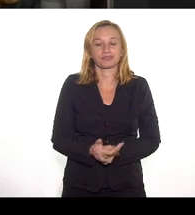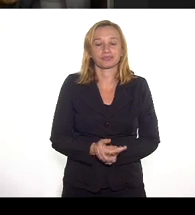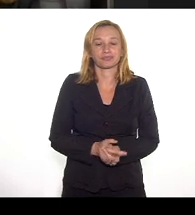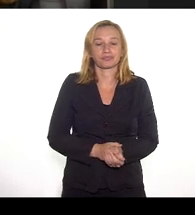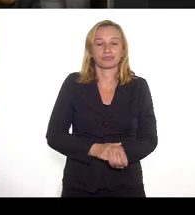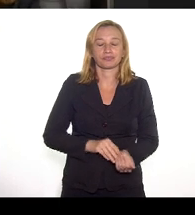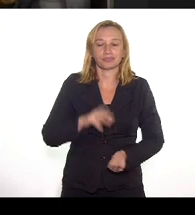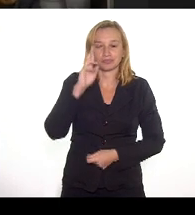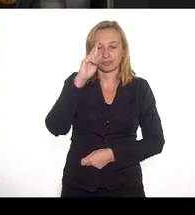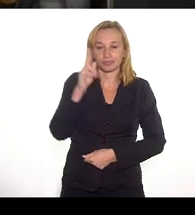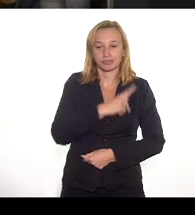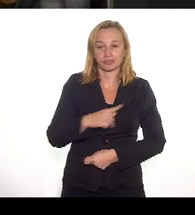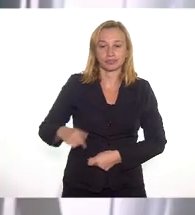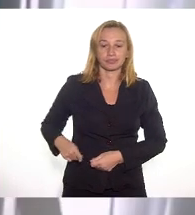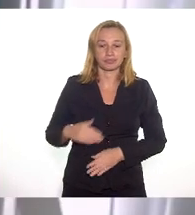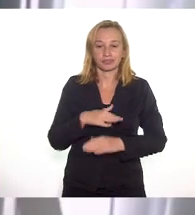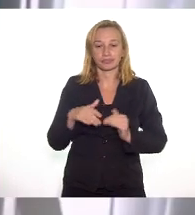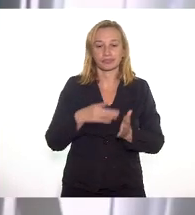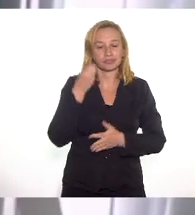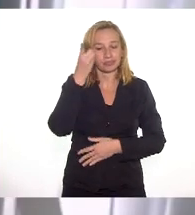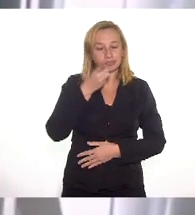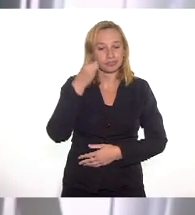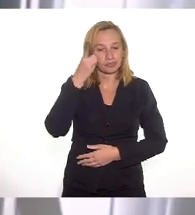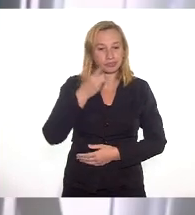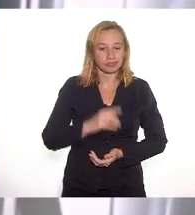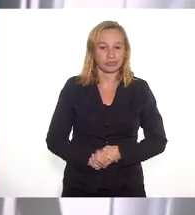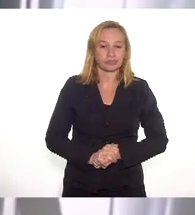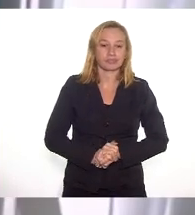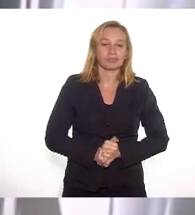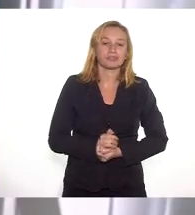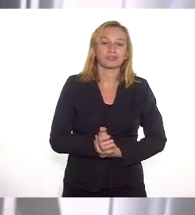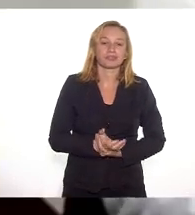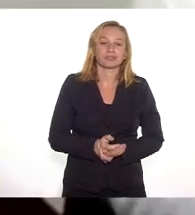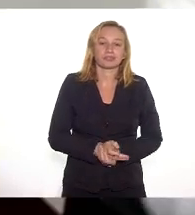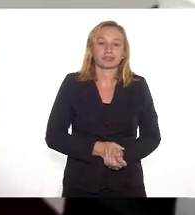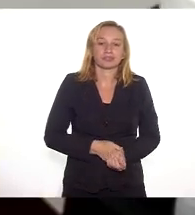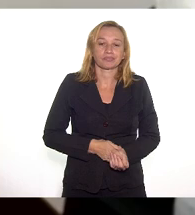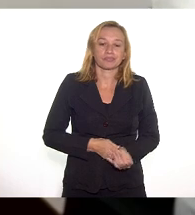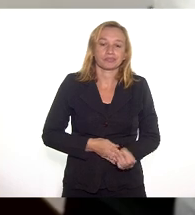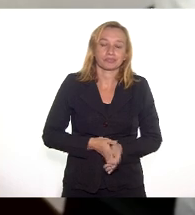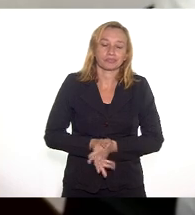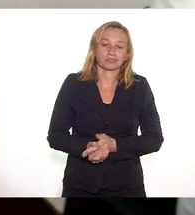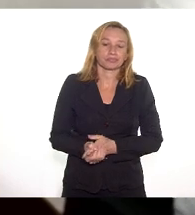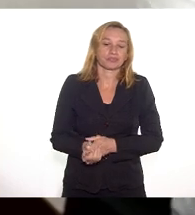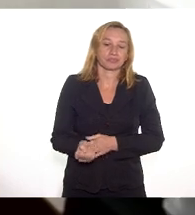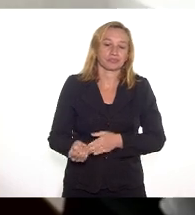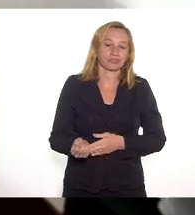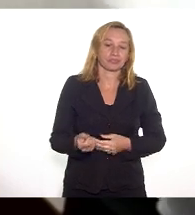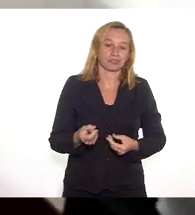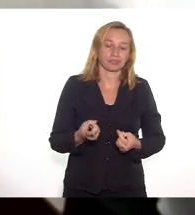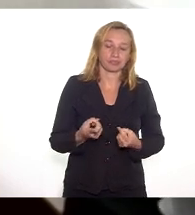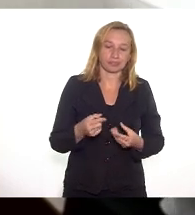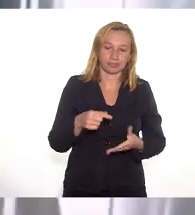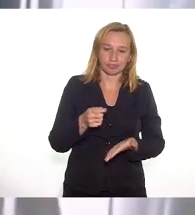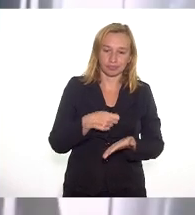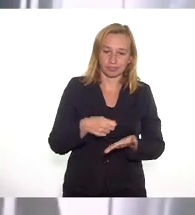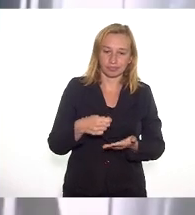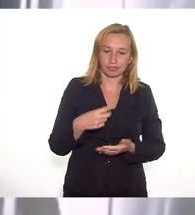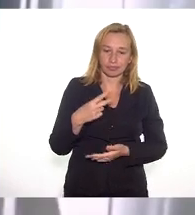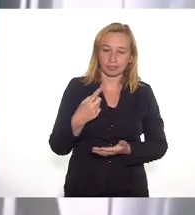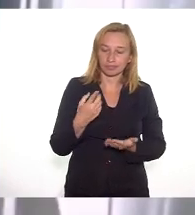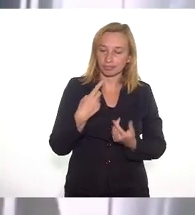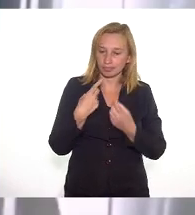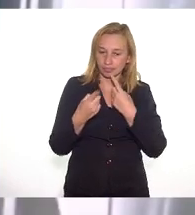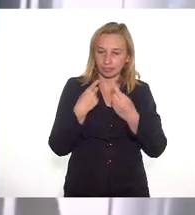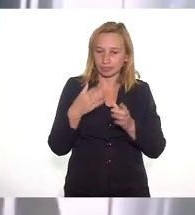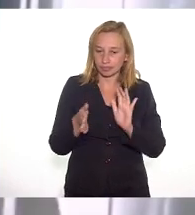Senhor presidente, senhoras deputadas, senhores deputados, me inscrevi para discutir esta proposta